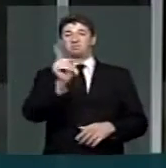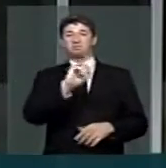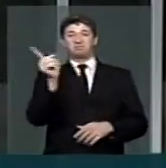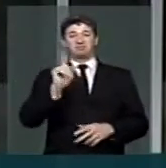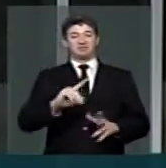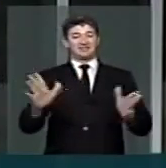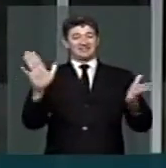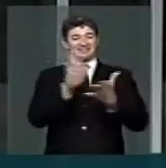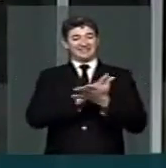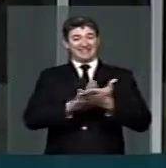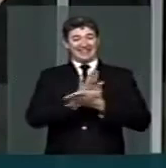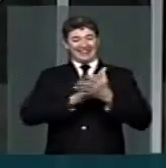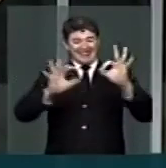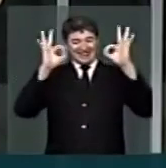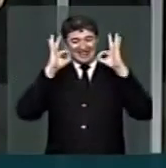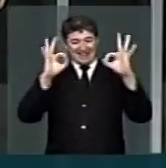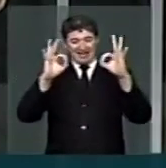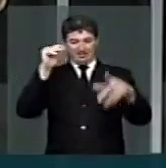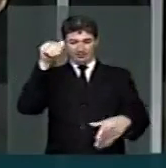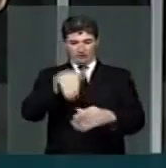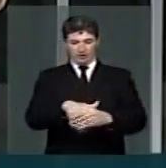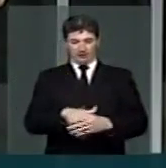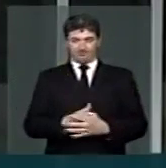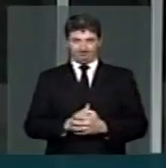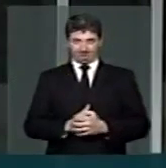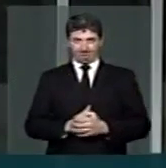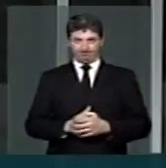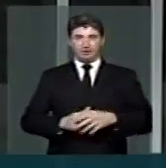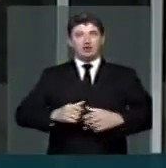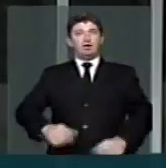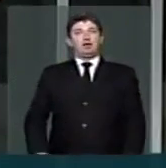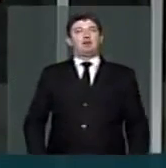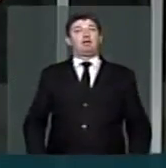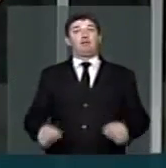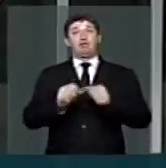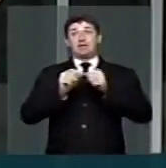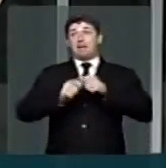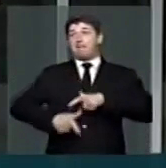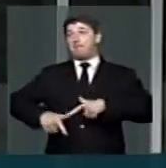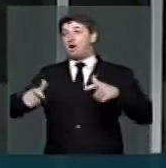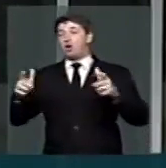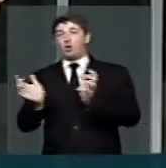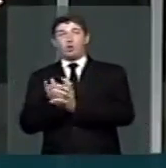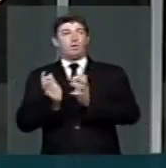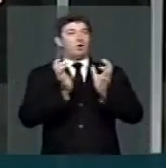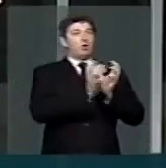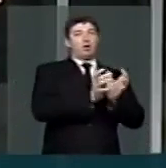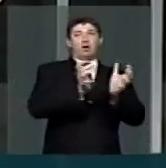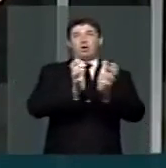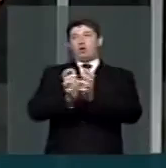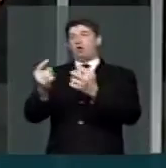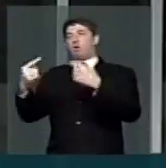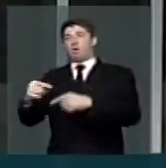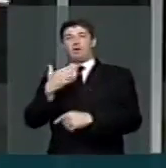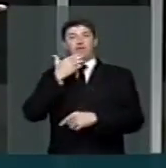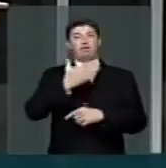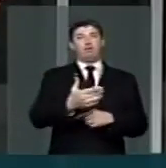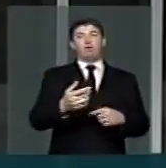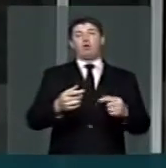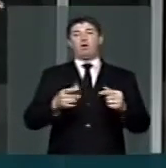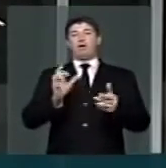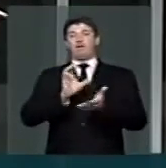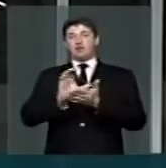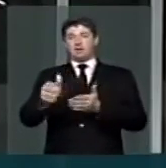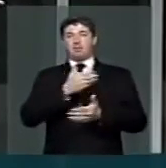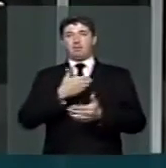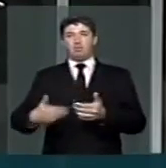sequer votar a matéria, estabelecer maiorias a favor ou contra o financiamento